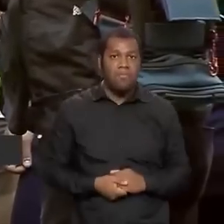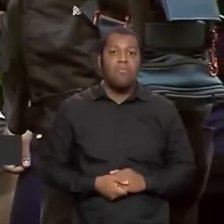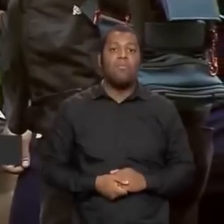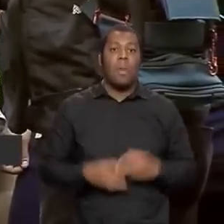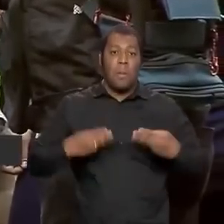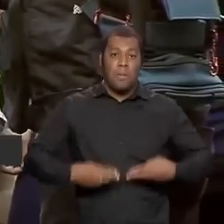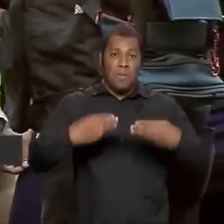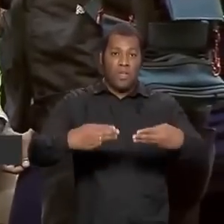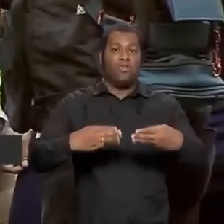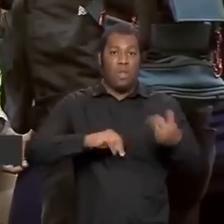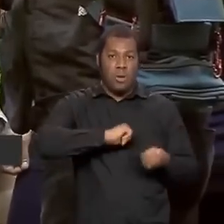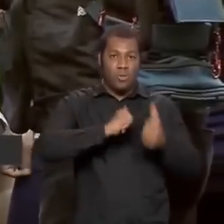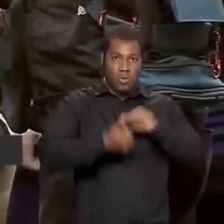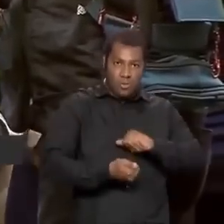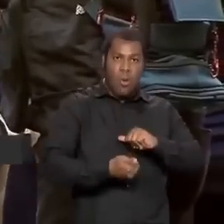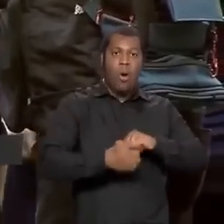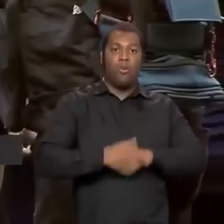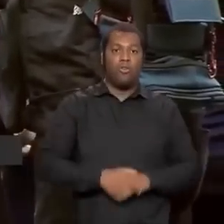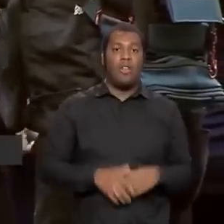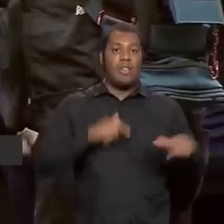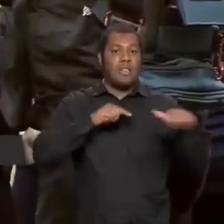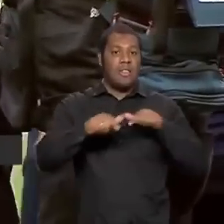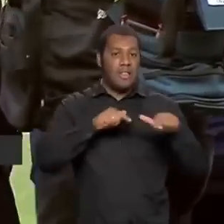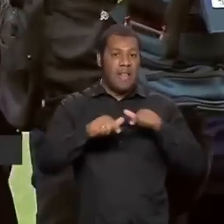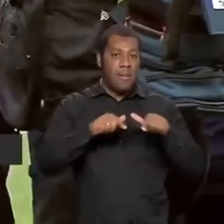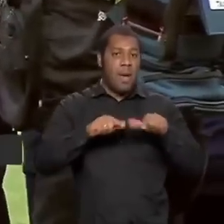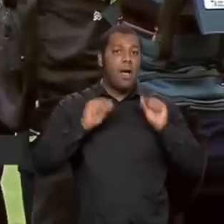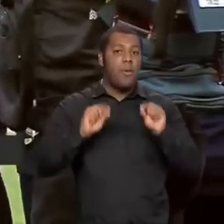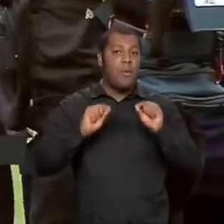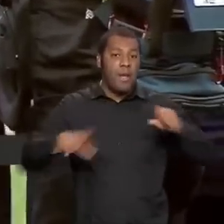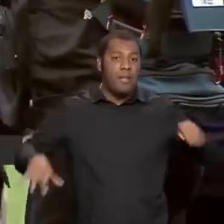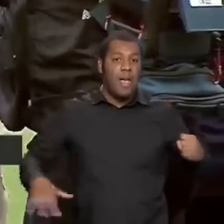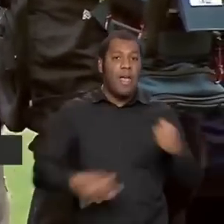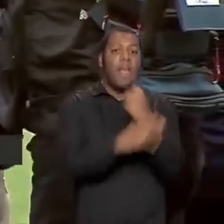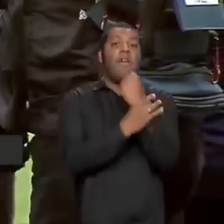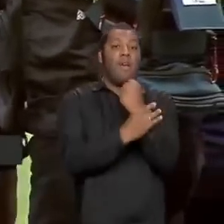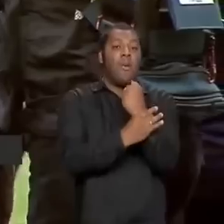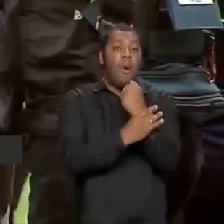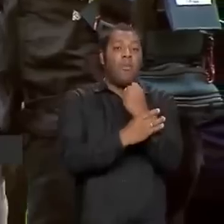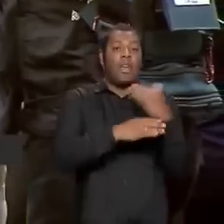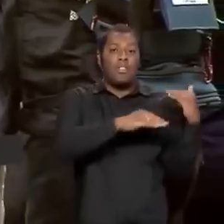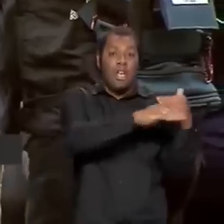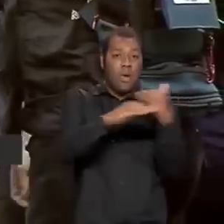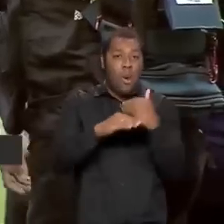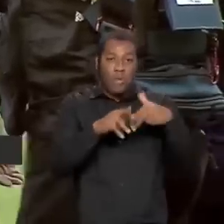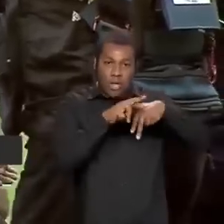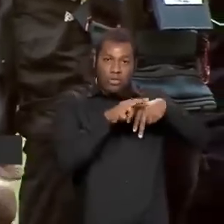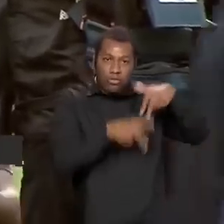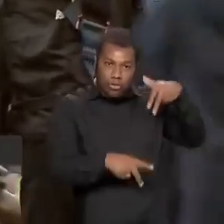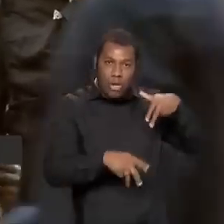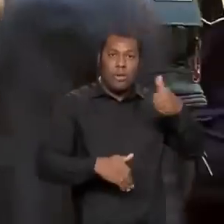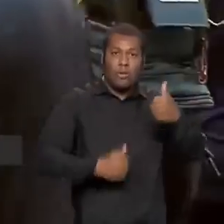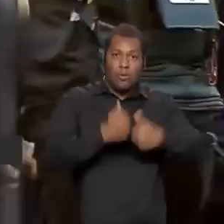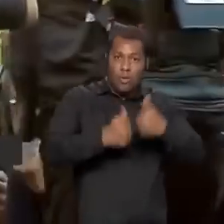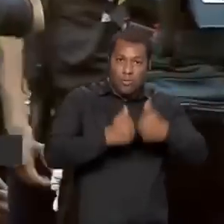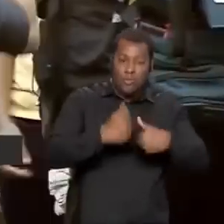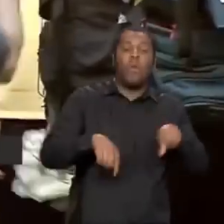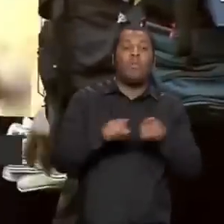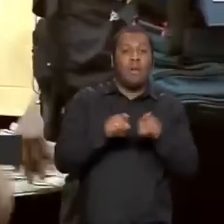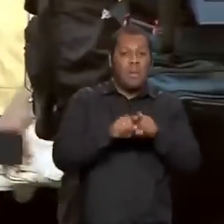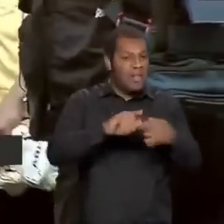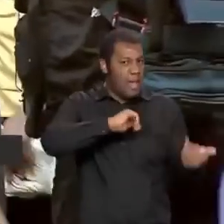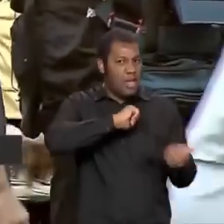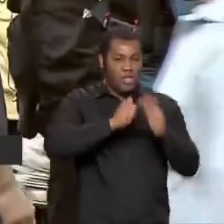Ministério do Esporte também tem trabalhado para garantir igualdade de gênero no futebol e nas demais